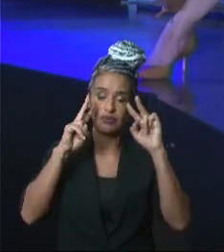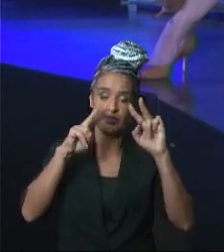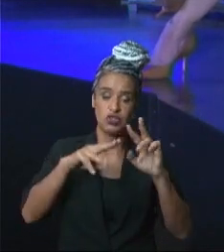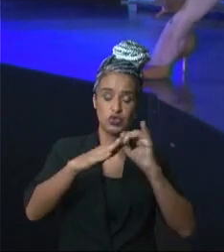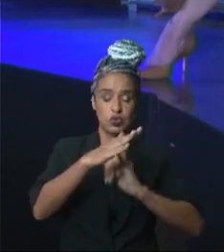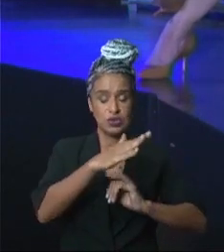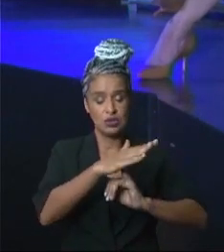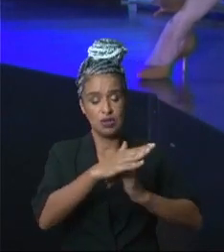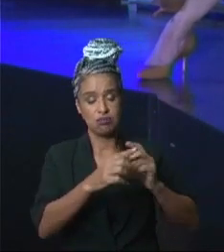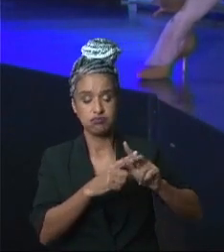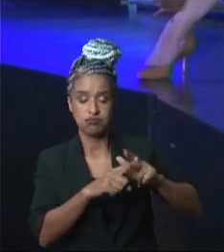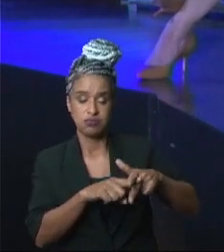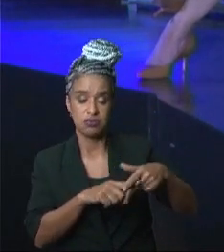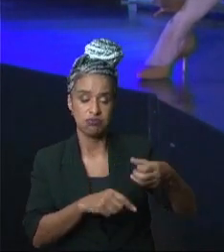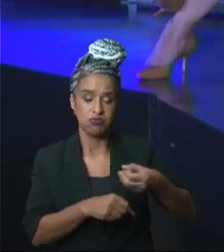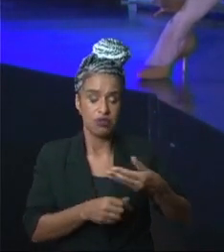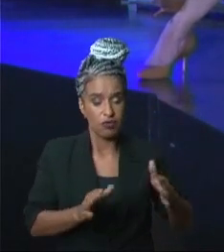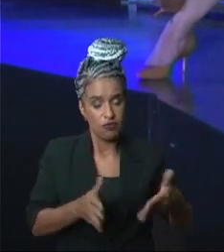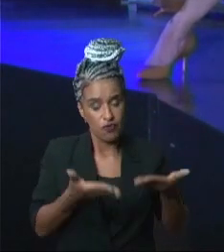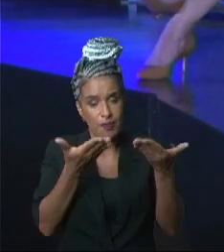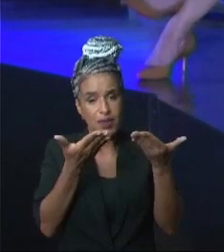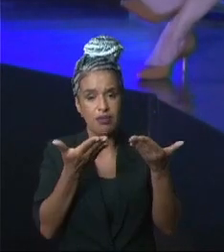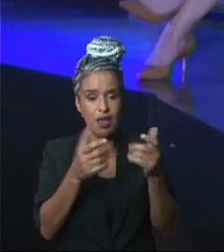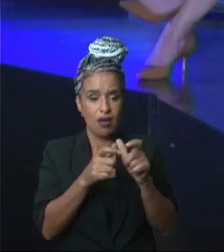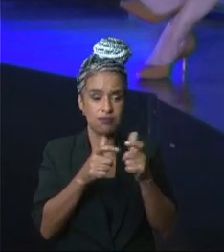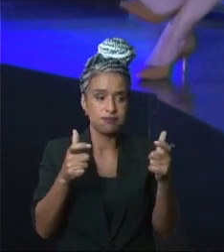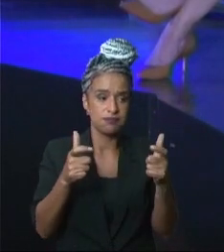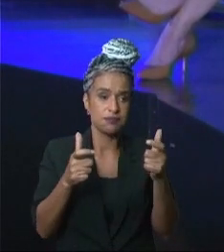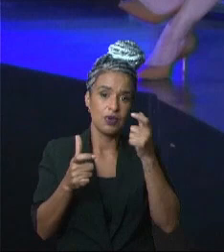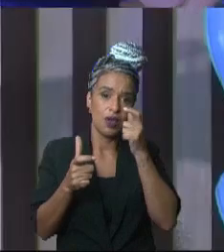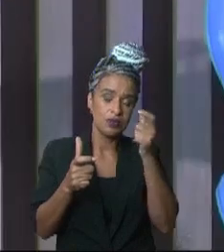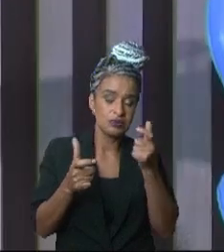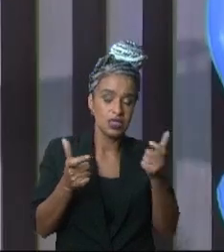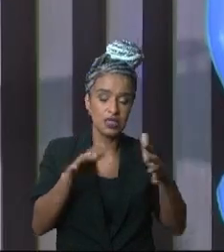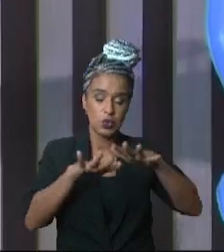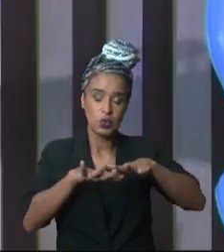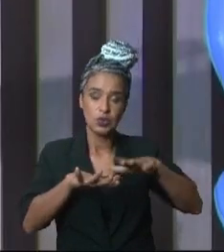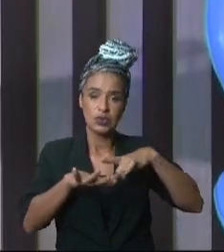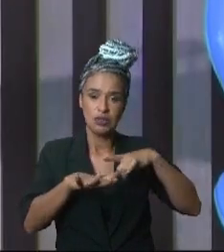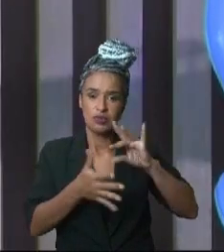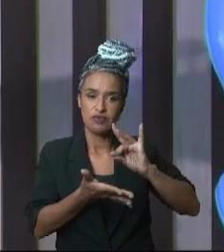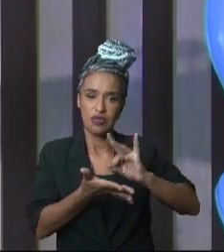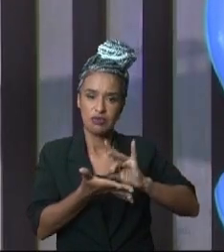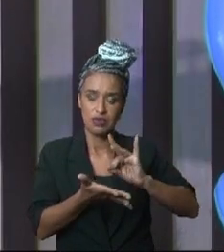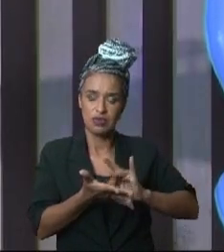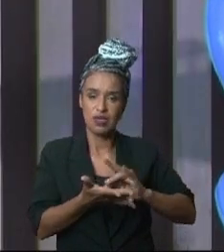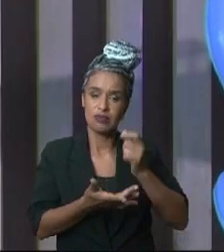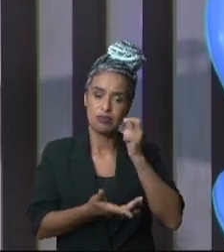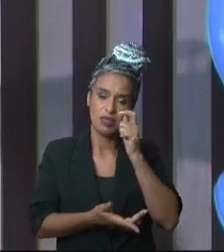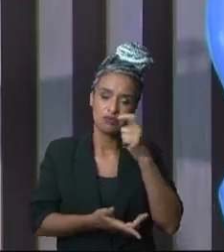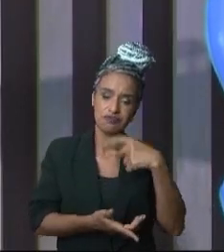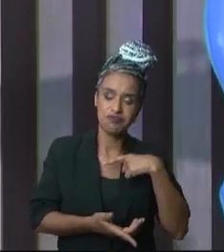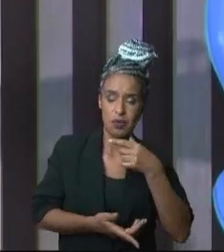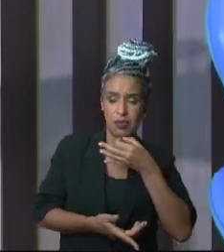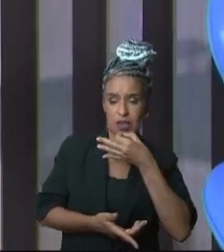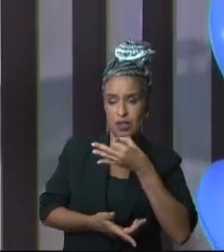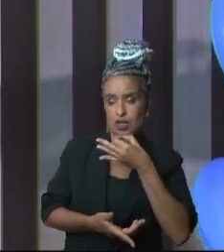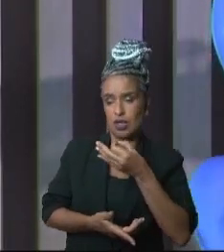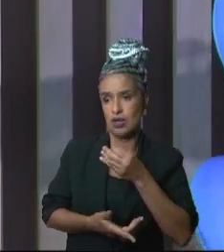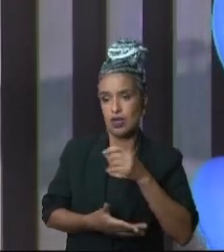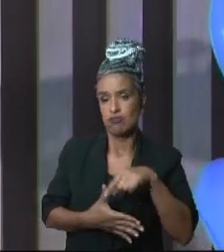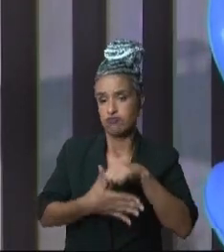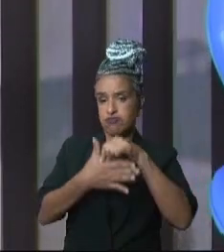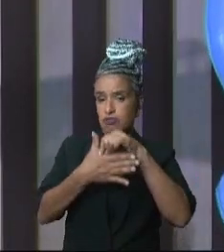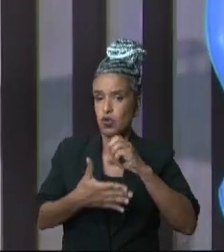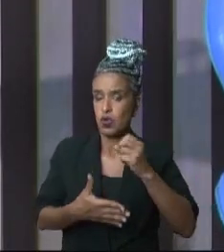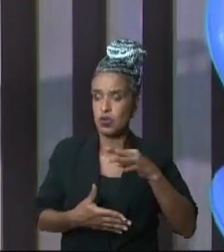podem reformar, como podem fomentar, como podem ser mais inclusivos. Mas também, do ponto de vista da OTAN, não vou falar da União